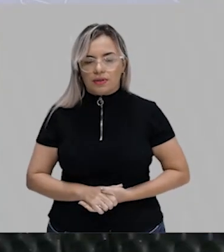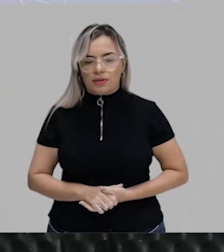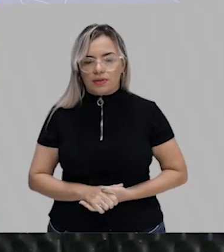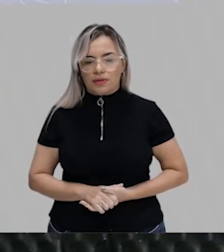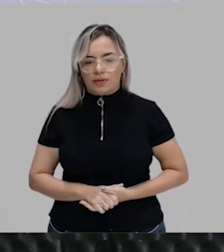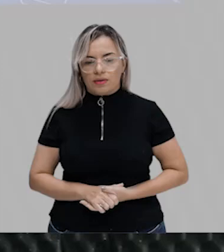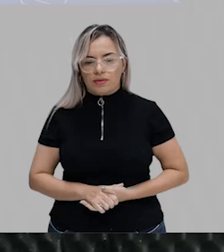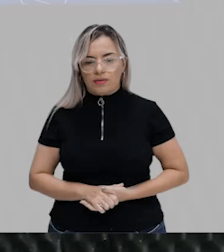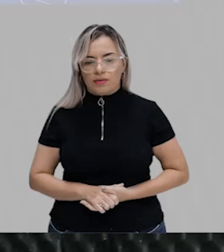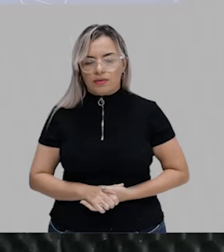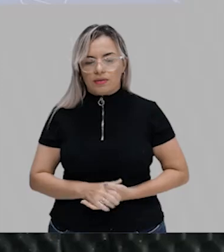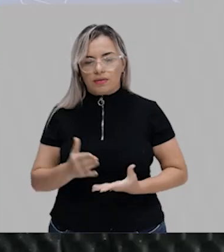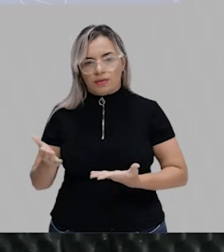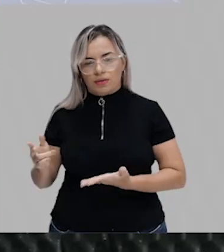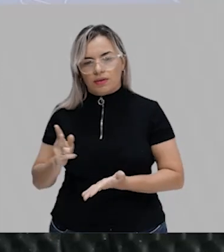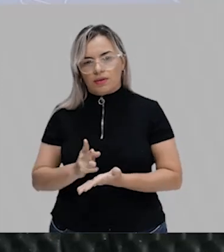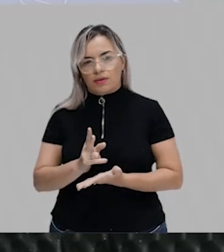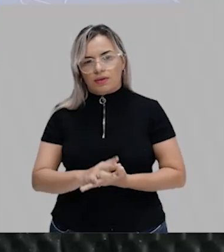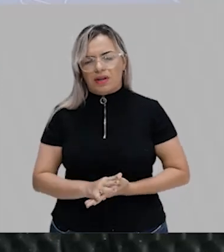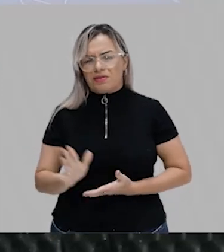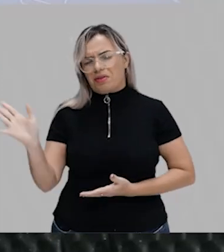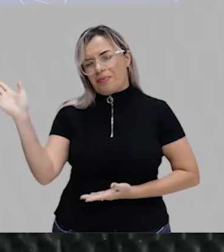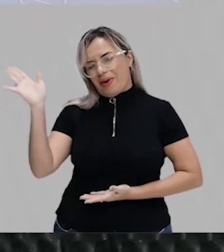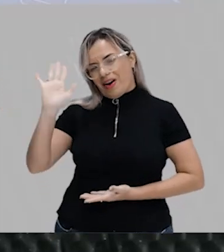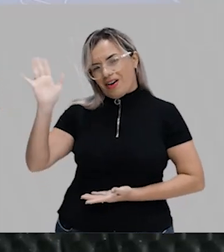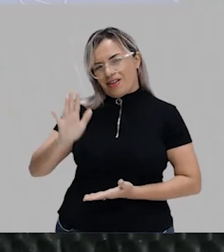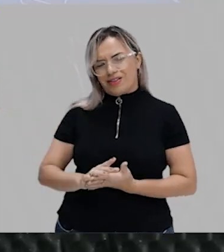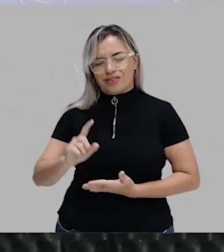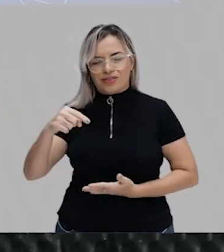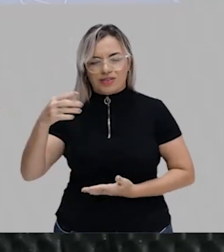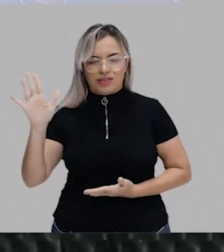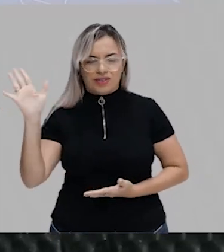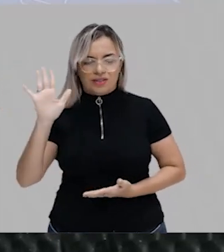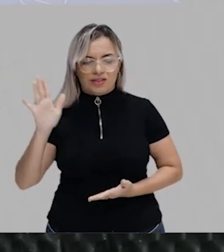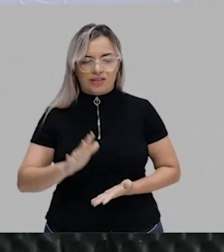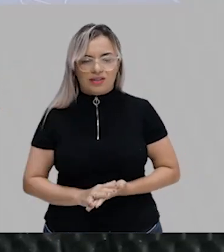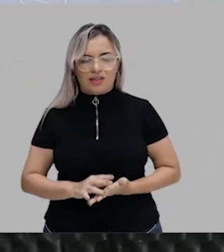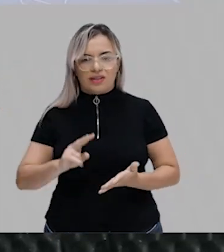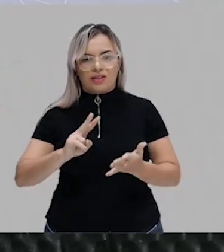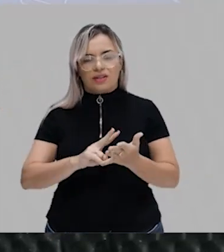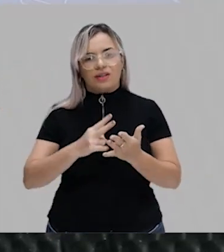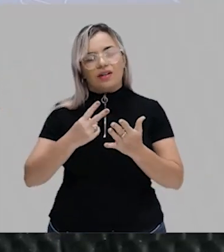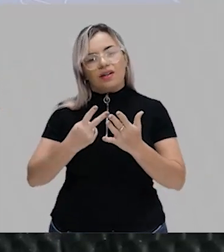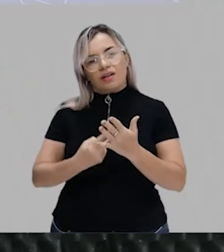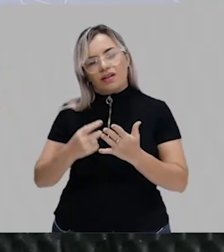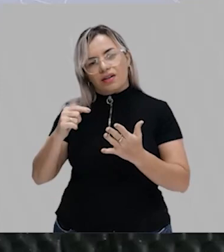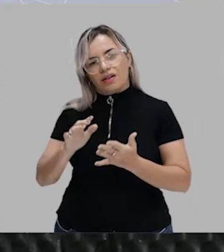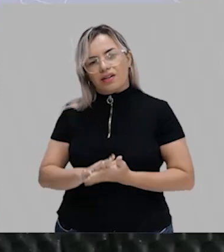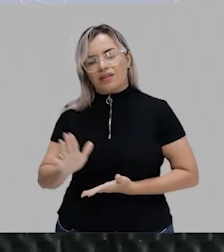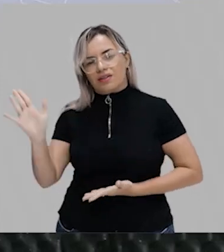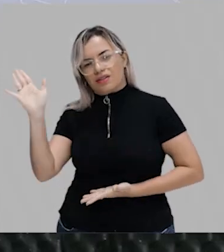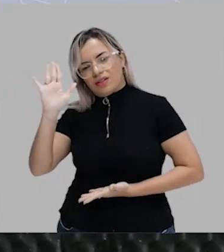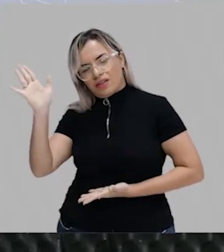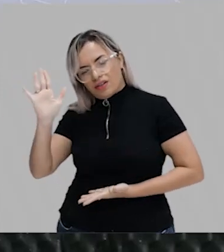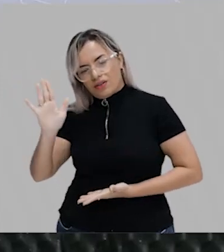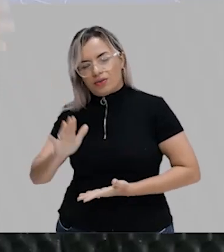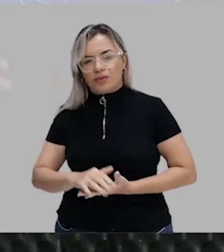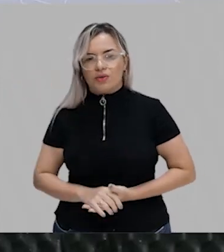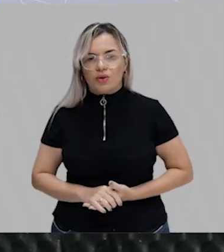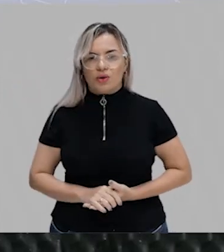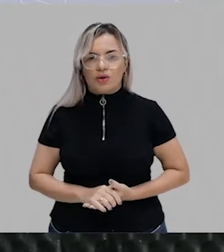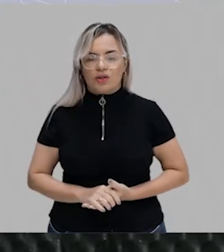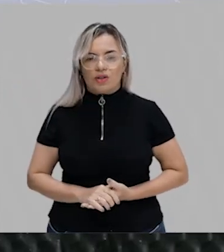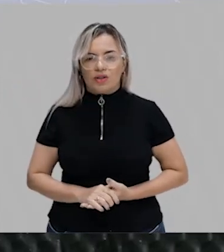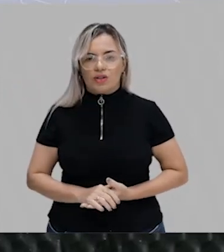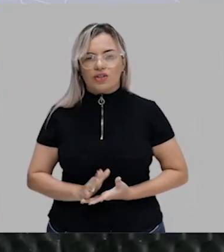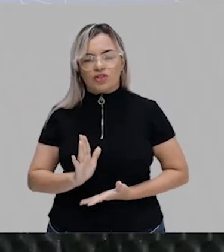vista, né? Até mais, até... se eu for traduzir ao pé da letra, ficaria até à vista, mas é até mais, até logo, até daqui a